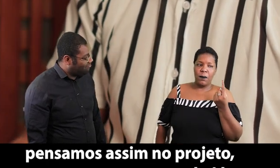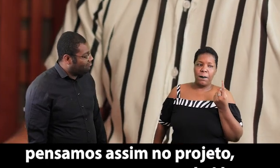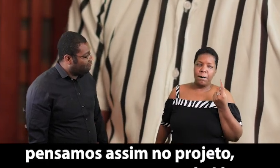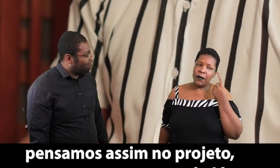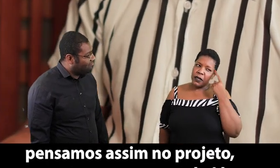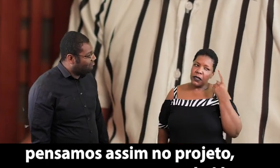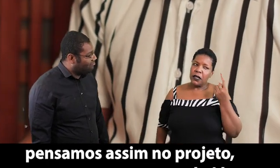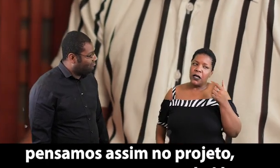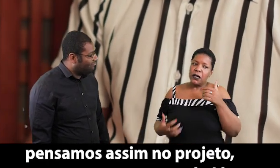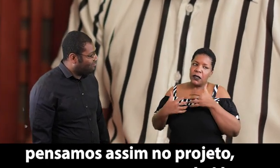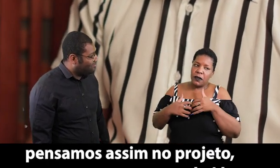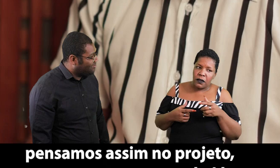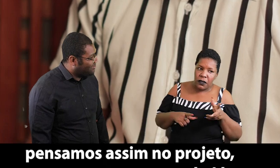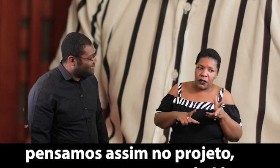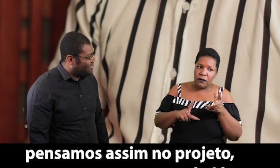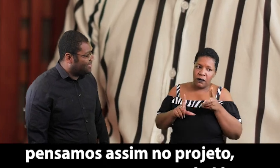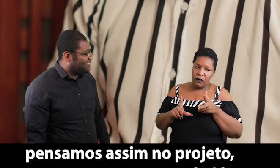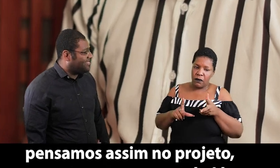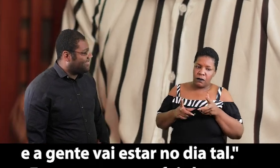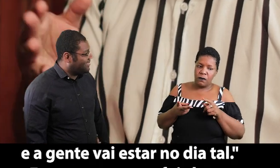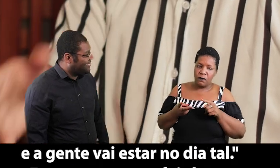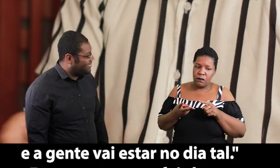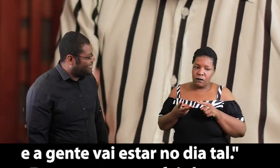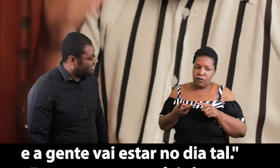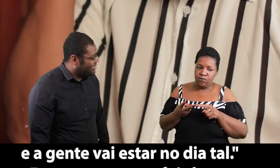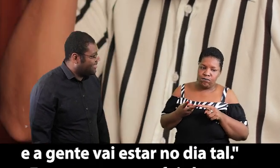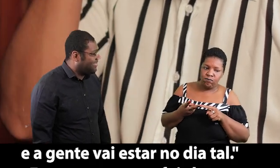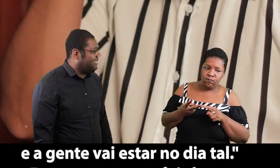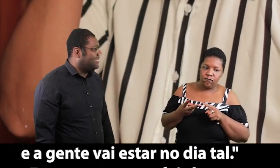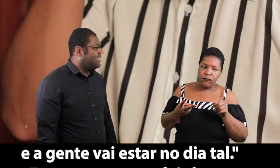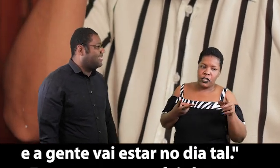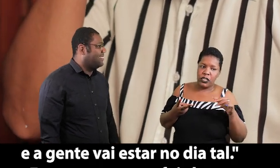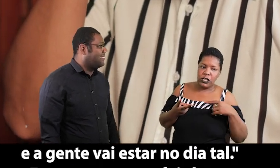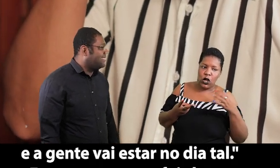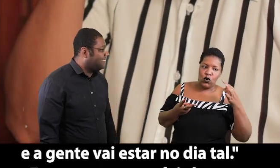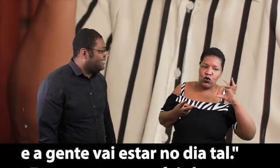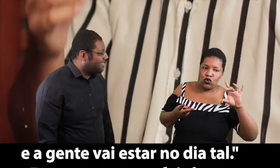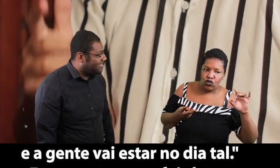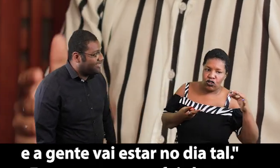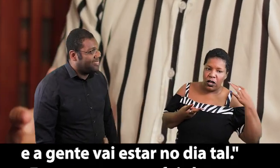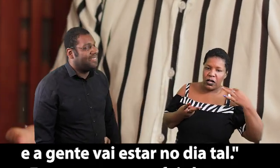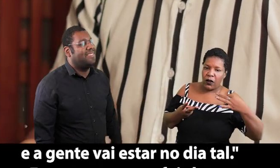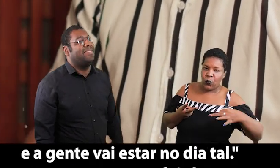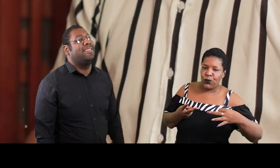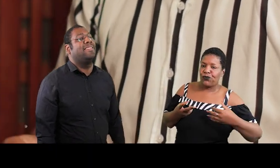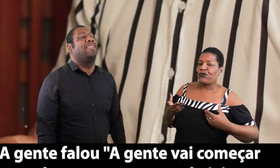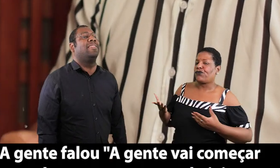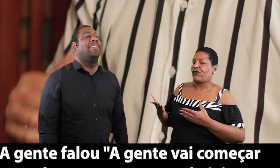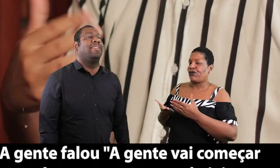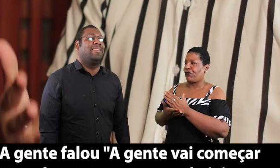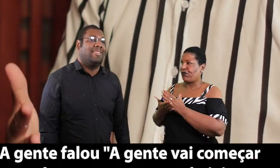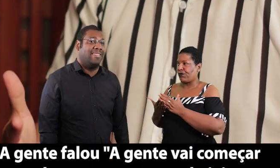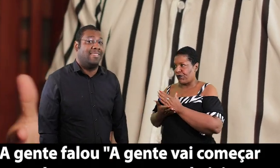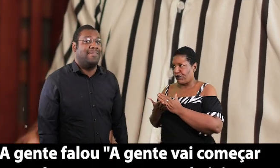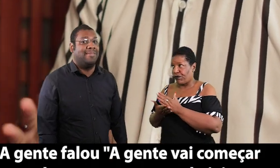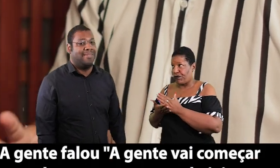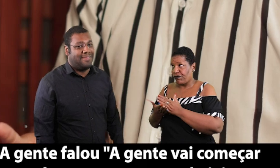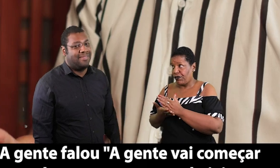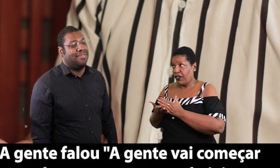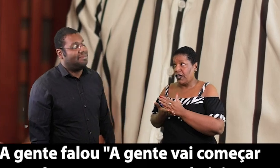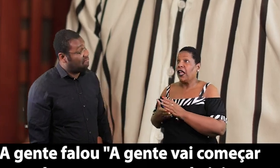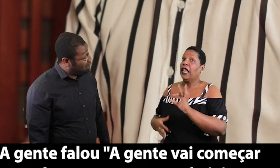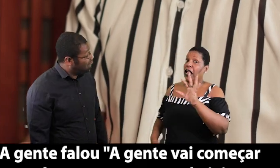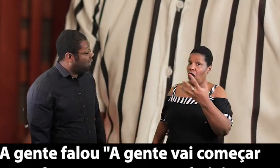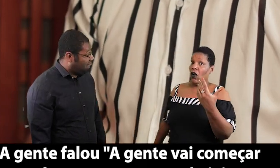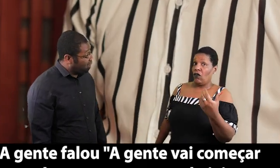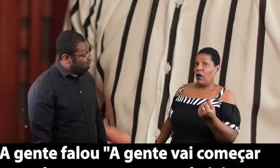pensamos assim no projeto, vamos ter que gravar tal vídeo. E a gente vai estrear no dia tal. E a gente sempre foi chato. A gente falou, se a gente vai começar essa parada, vamos começar do